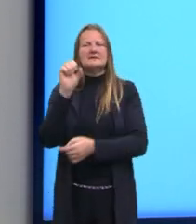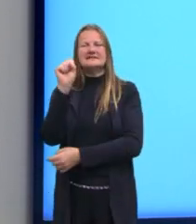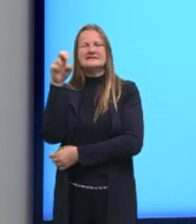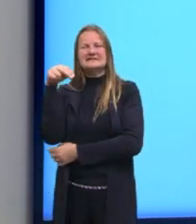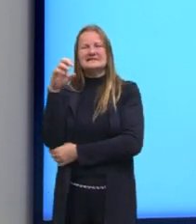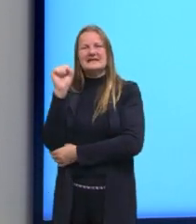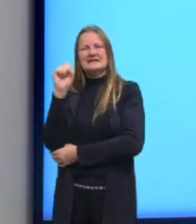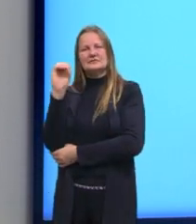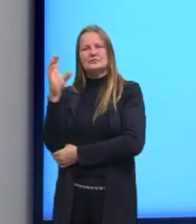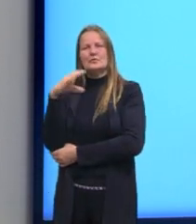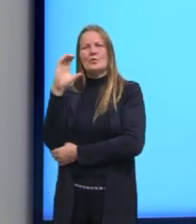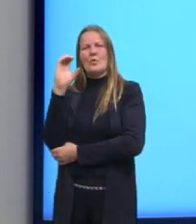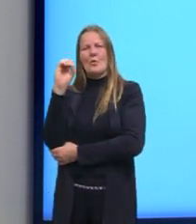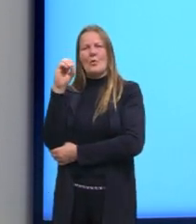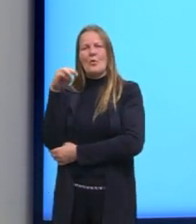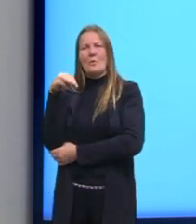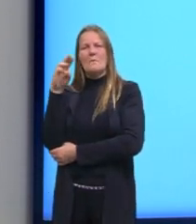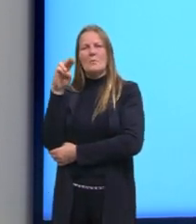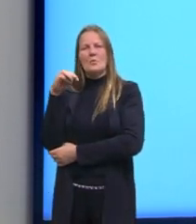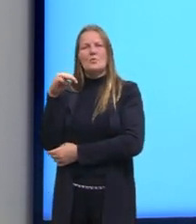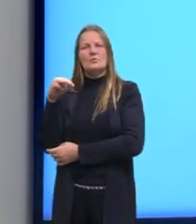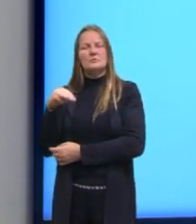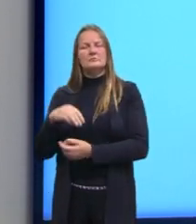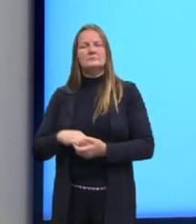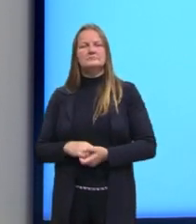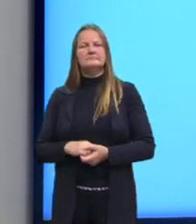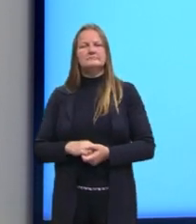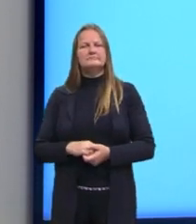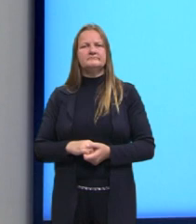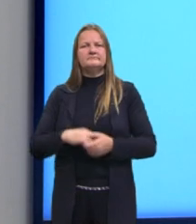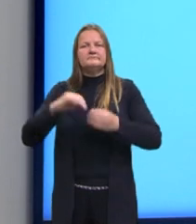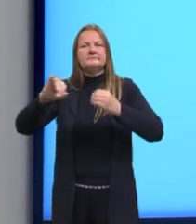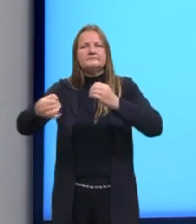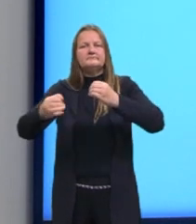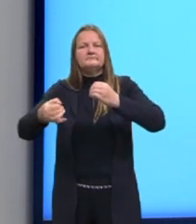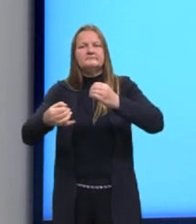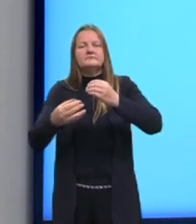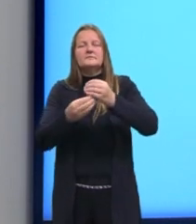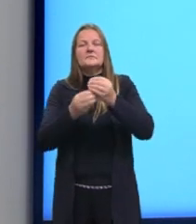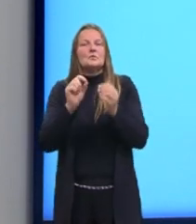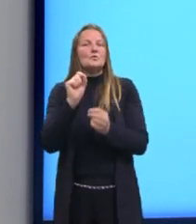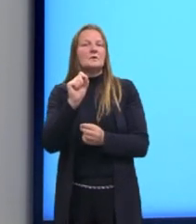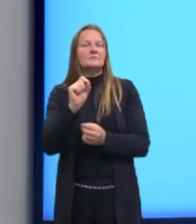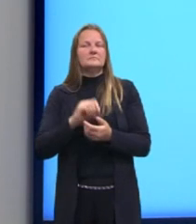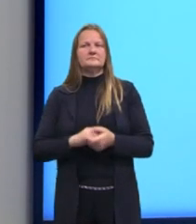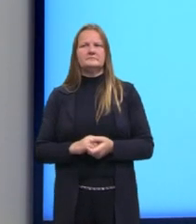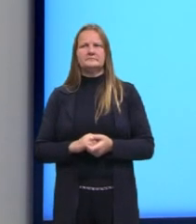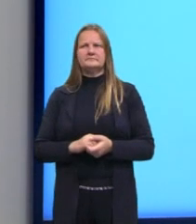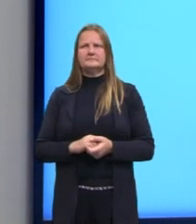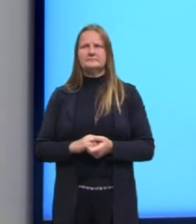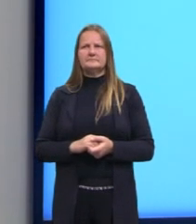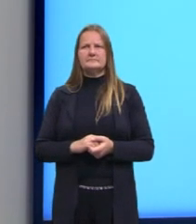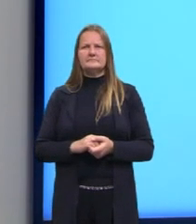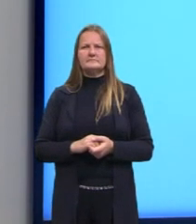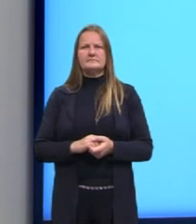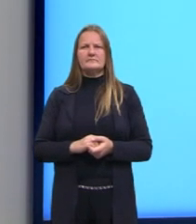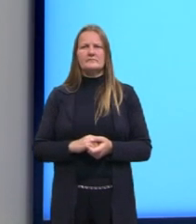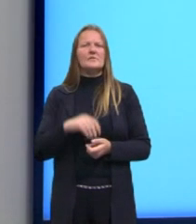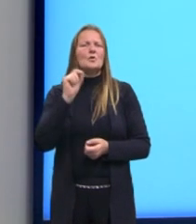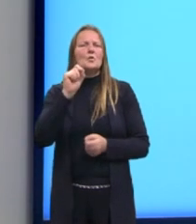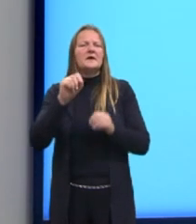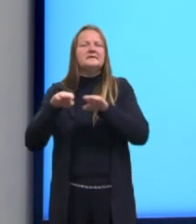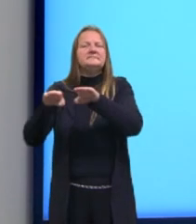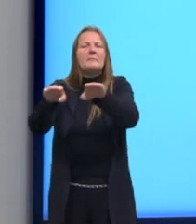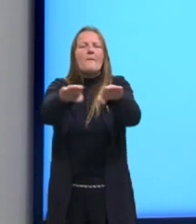será que a minha opinião ela não é fundamentada aí numa coisa que a gente vai chamar de senso comum? Vamos dar uma olhadinha. O que é